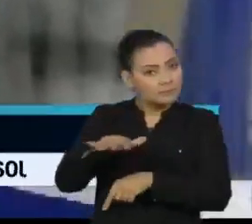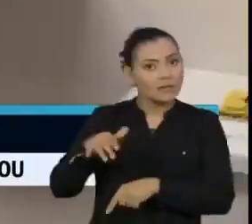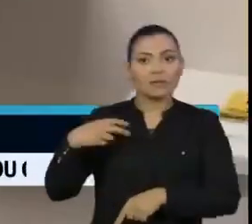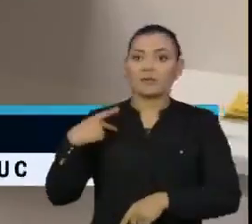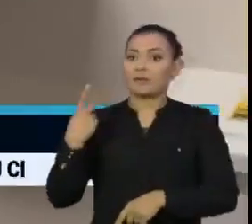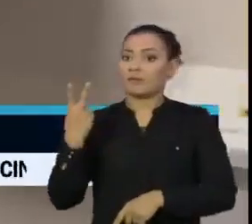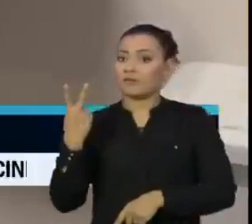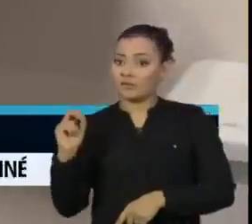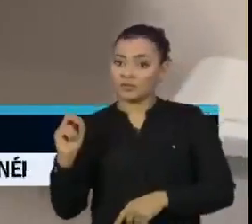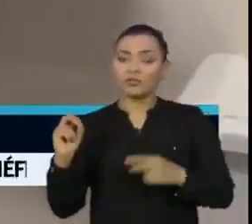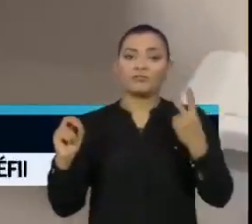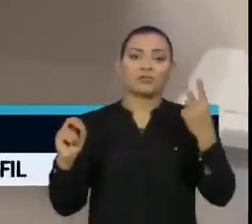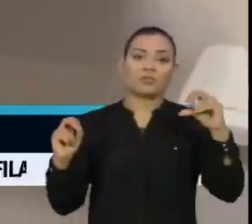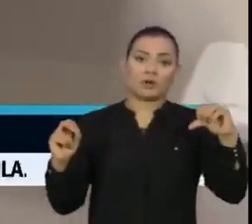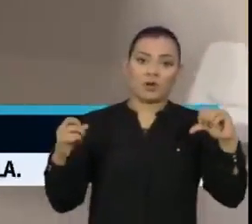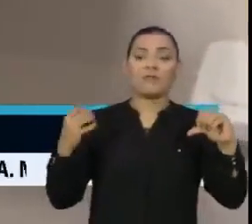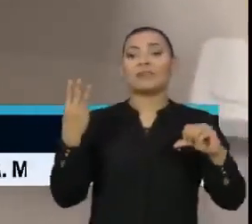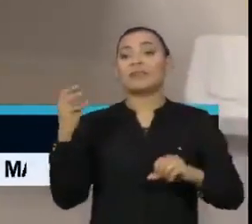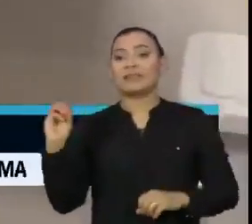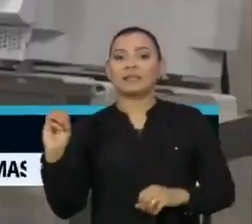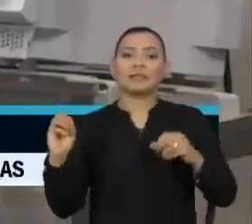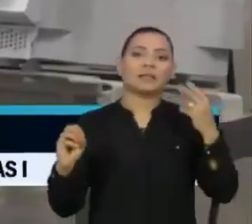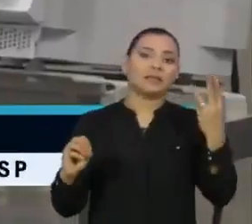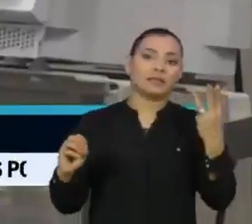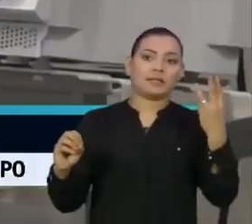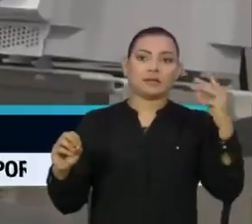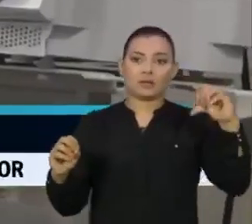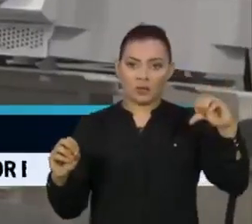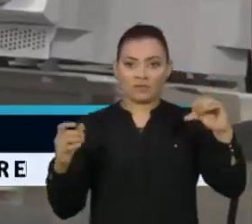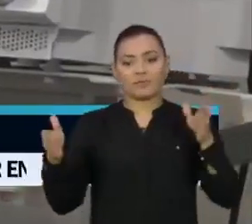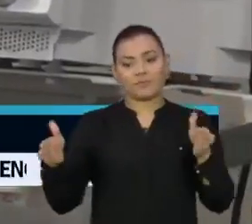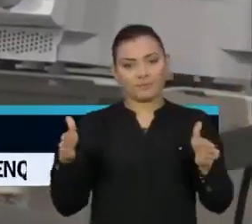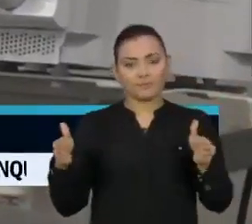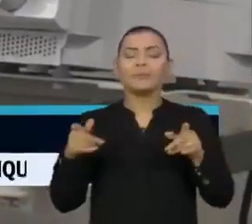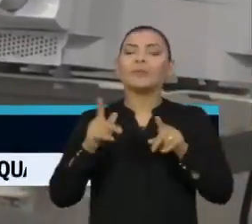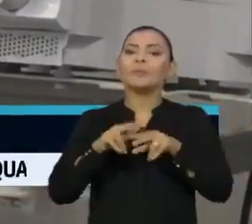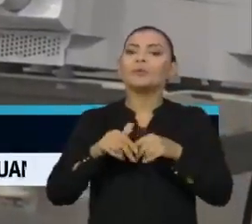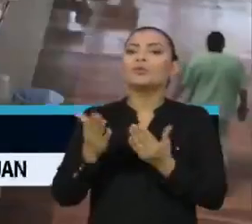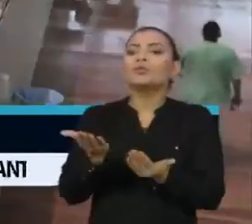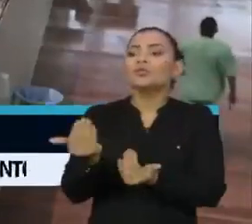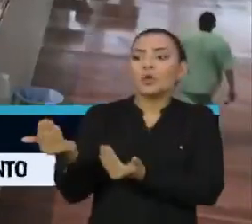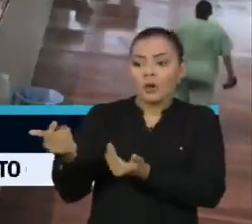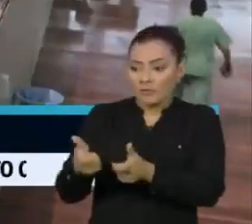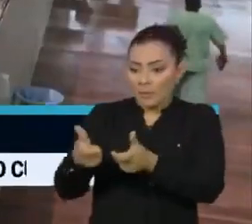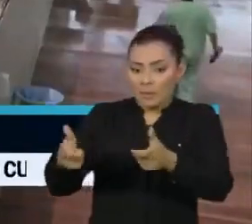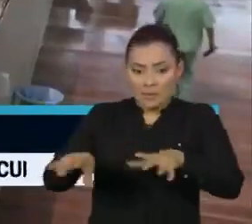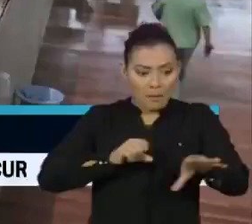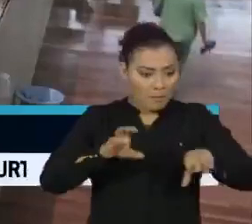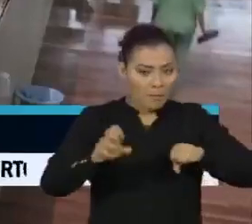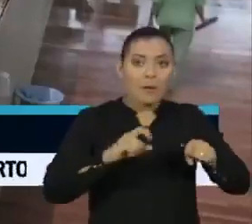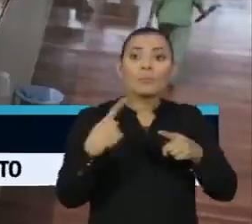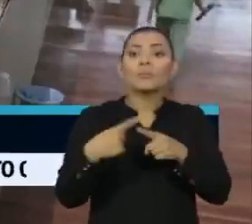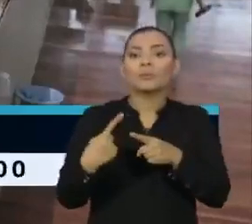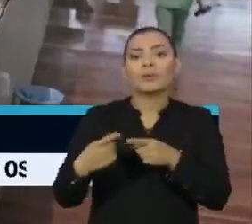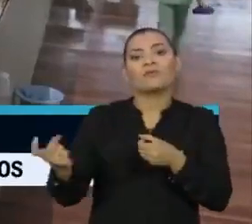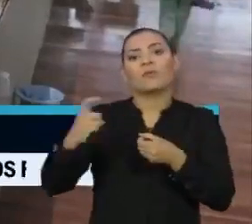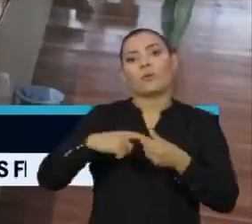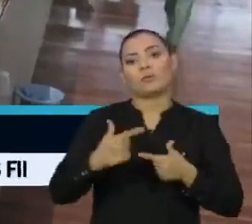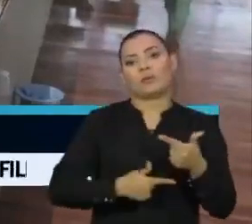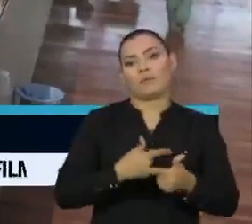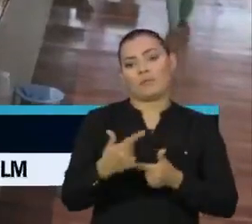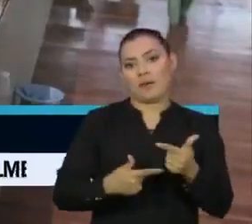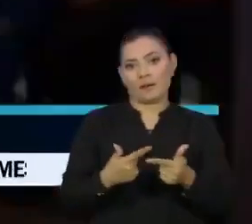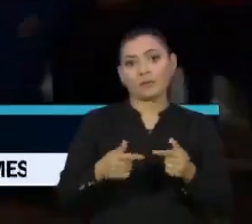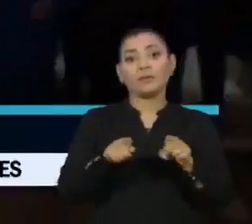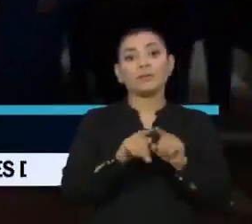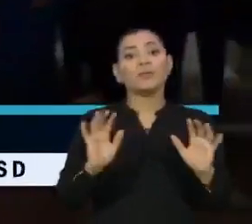a 29 e de 30 a 39 anos. Essa ampliação para faixas mais jovens vem sendo atribuída ao retorno ao trabalho e